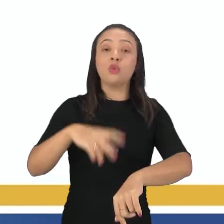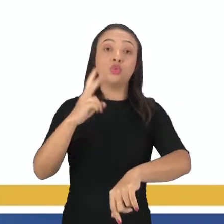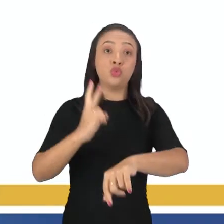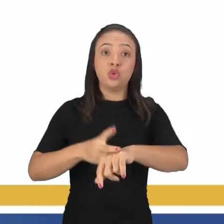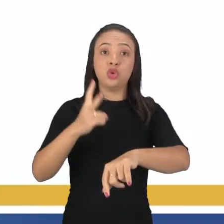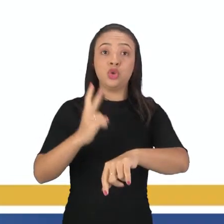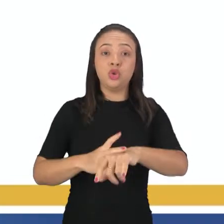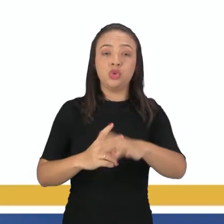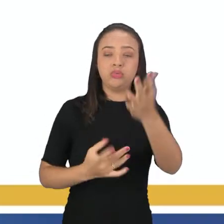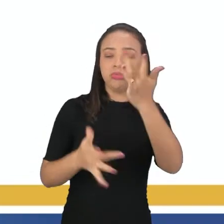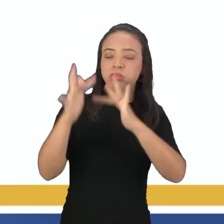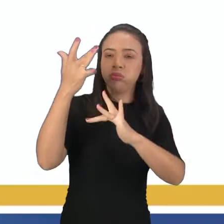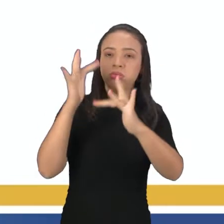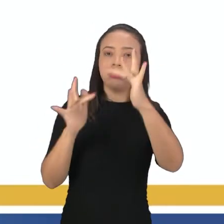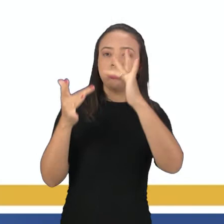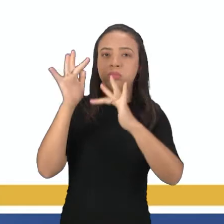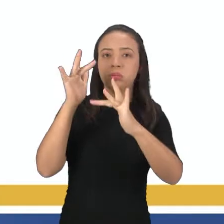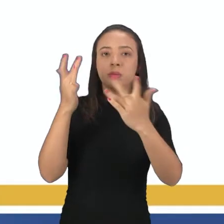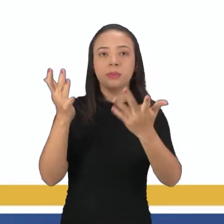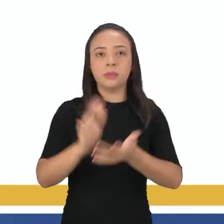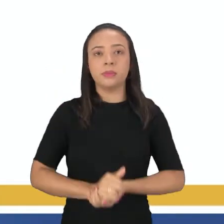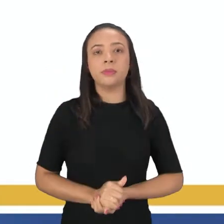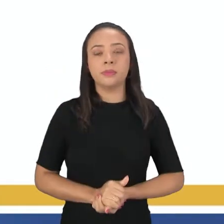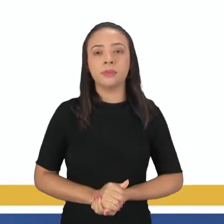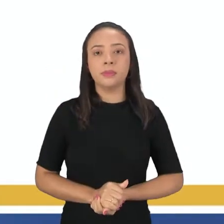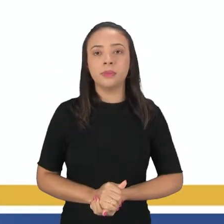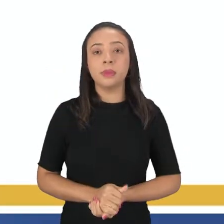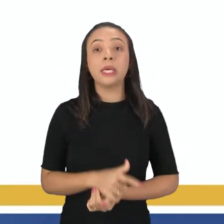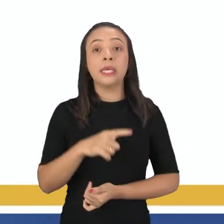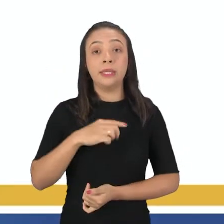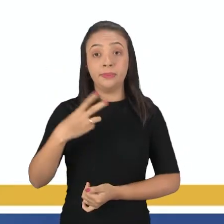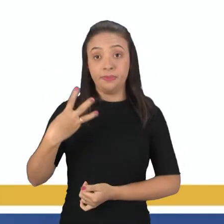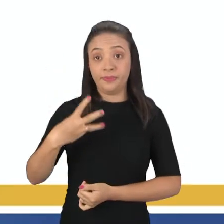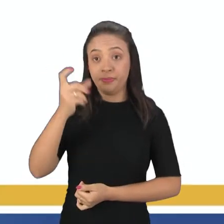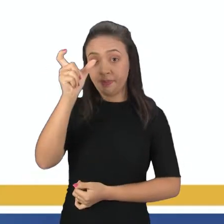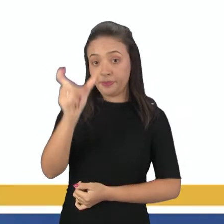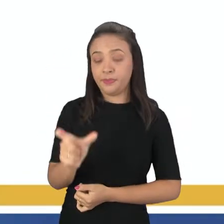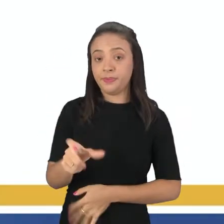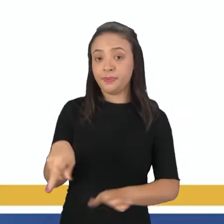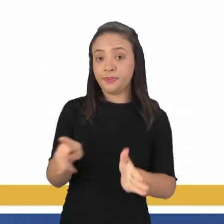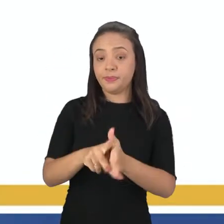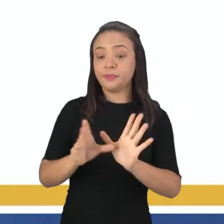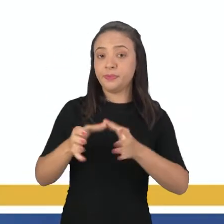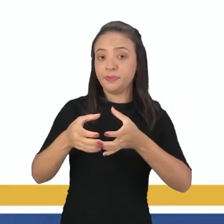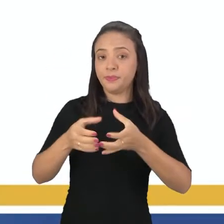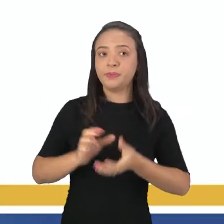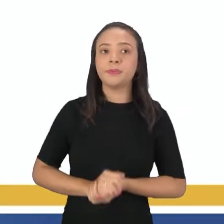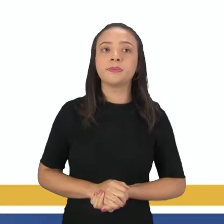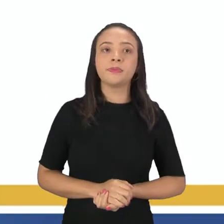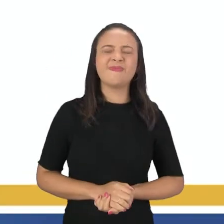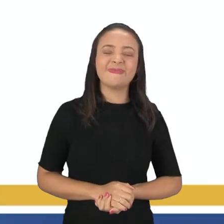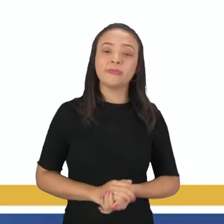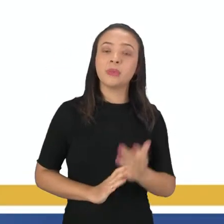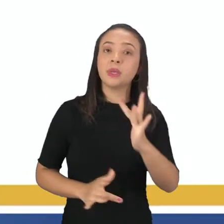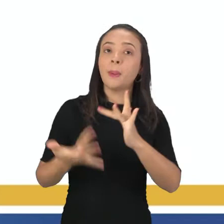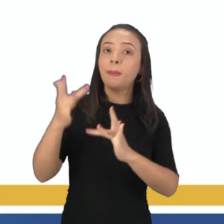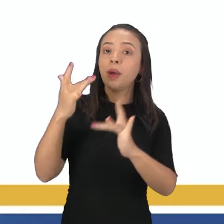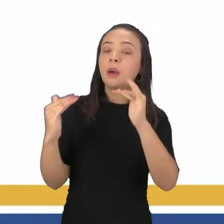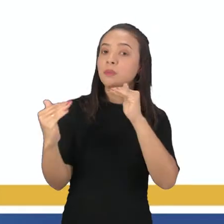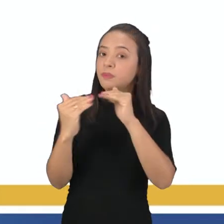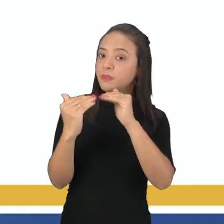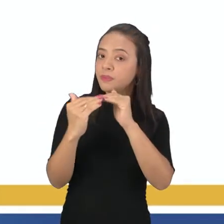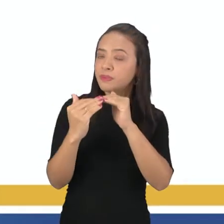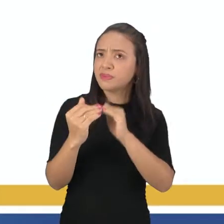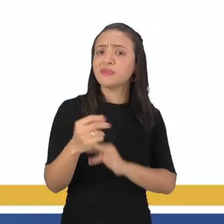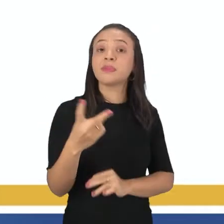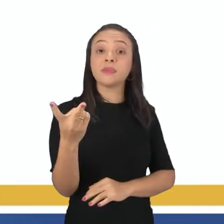e o diamante brilhavam muito. Então, nós temos a terceira pessoa do plural. Então, brilhar vai concordar